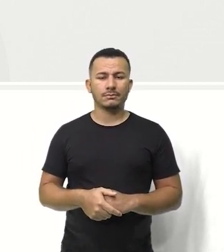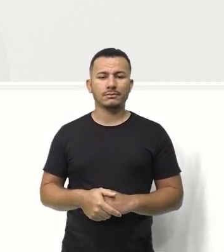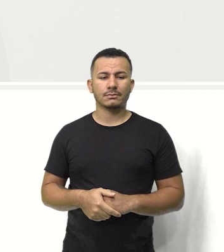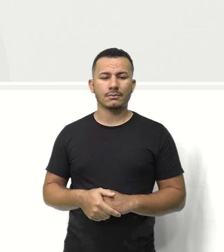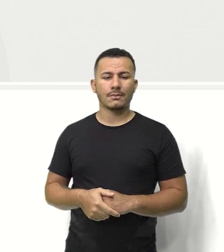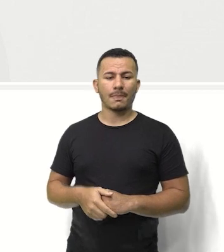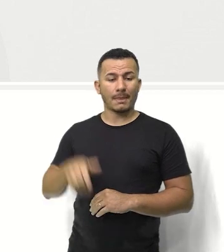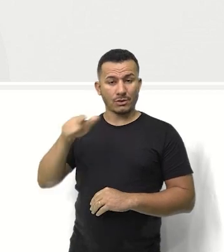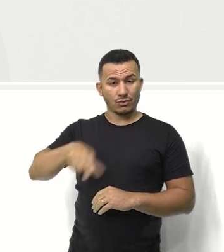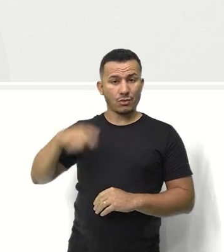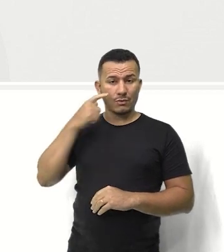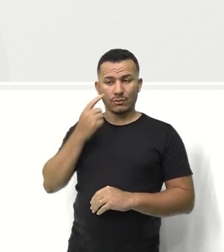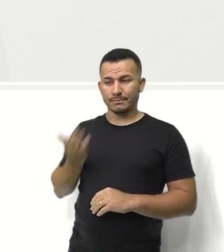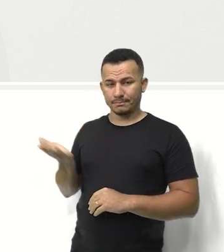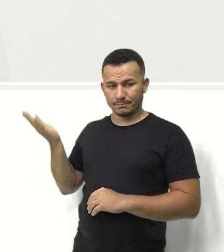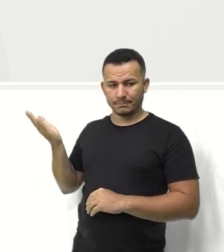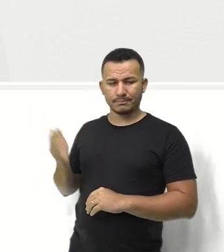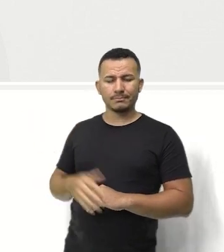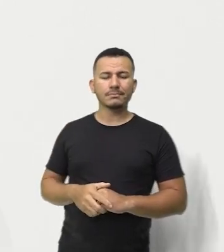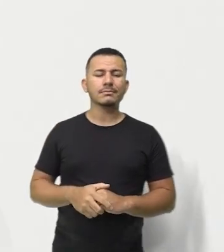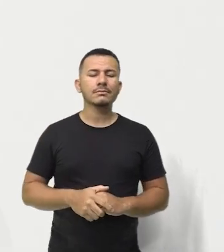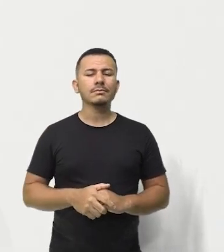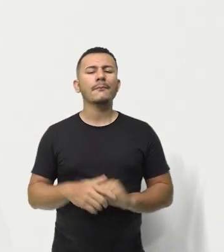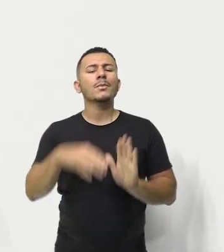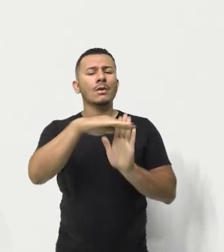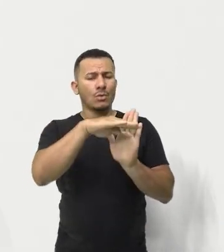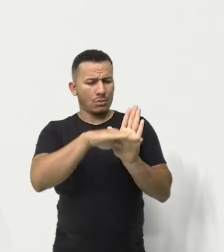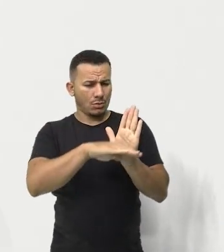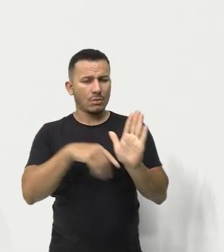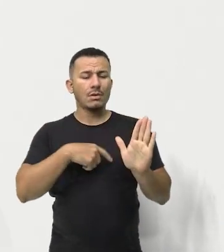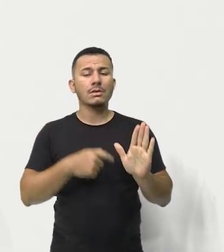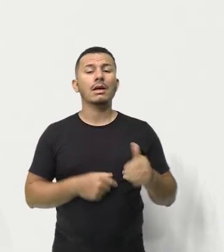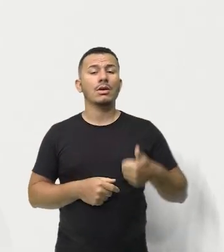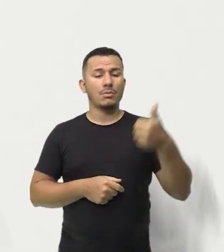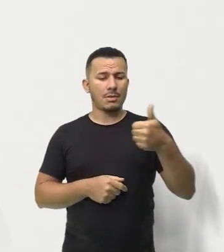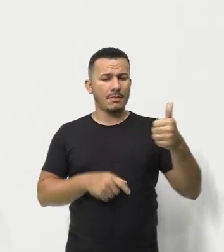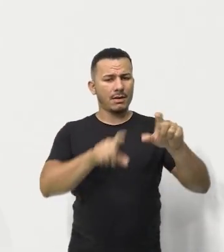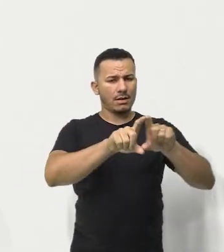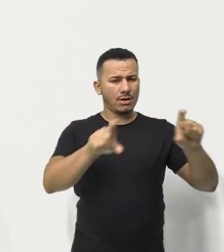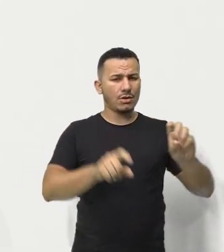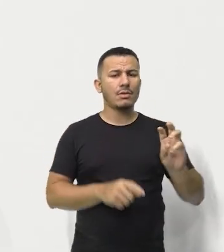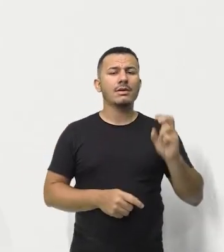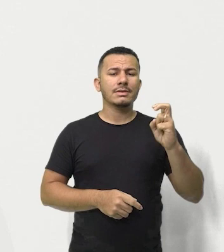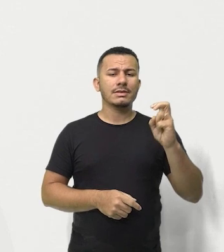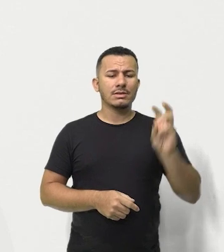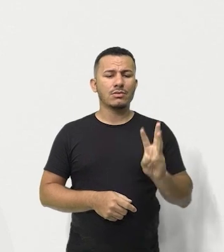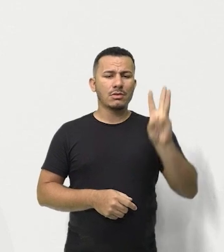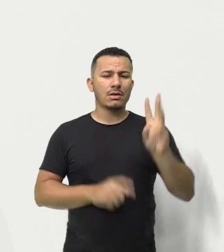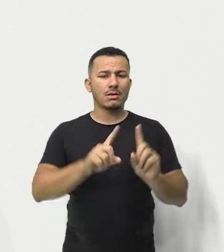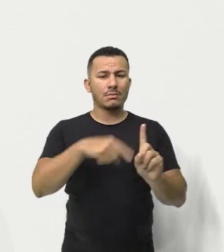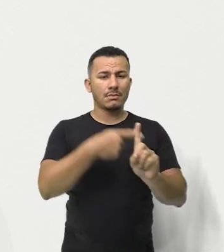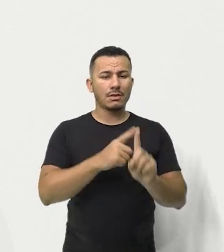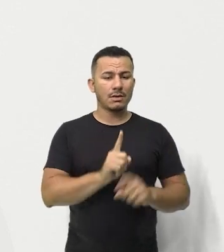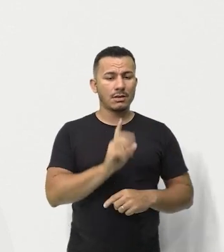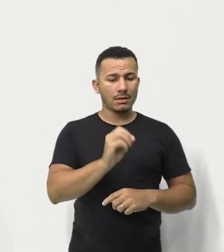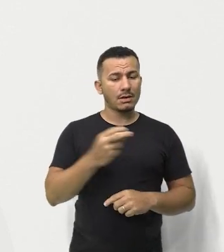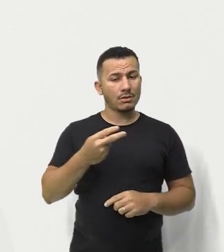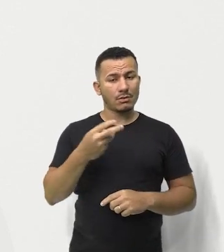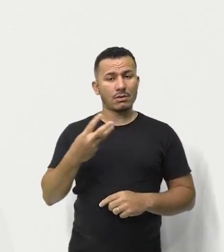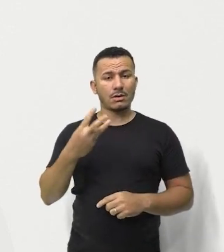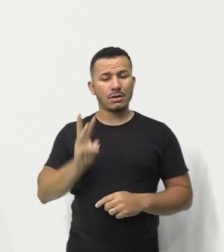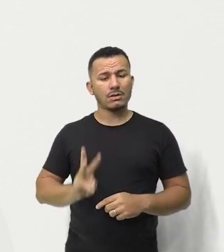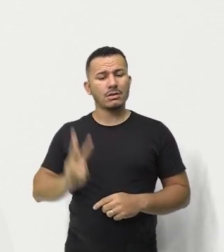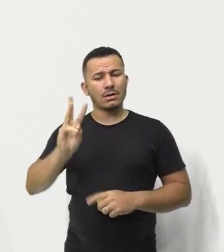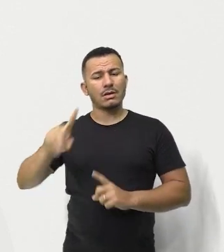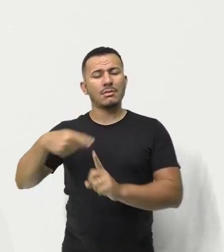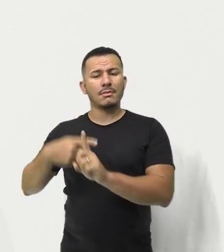só, muito legal. Nós temos, olha, para essa resolução, qual era a resolução? Ó, primeiro membro,